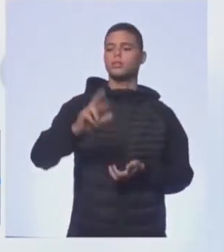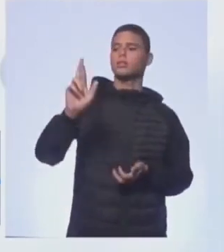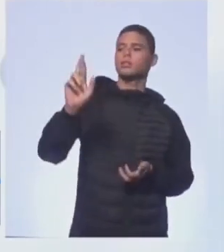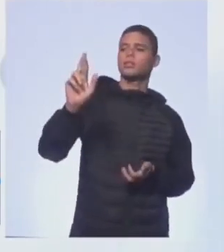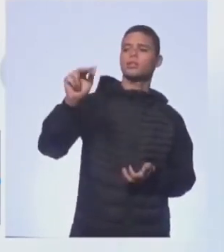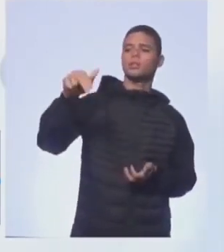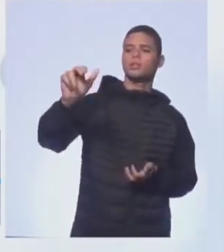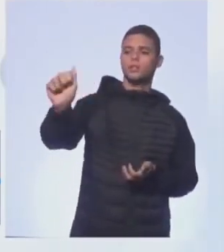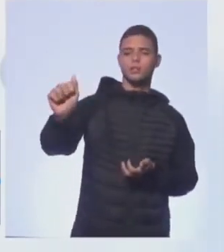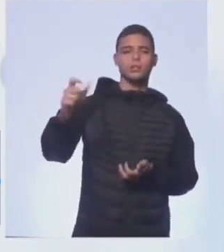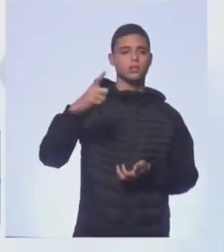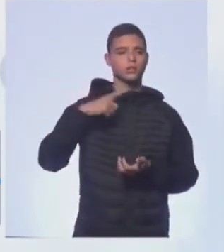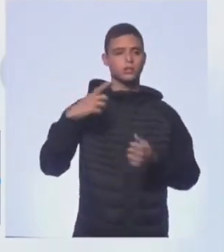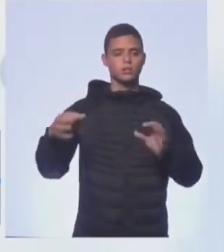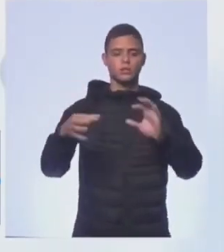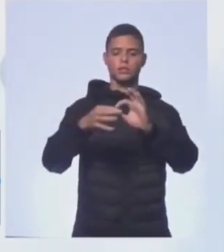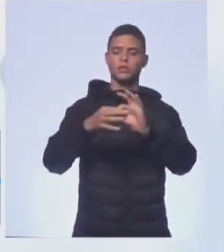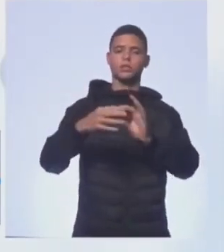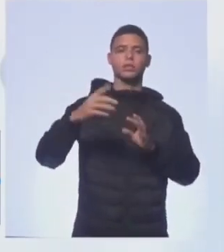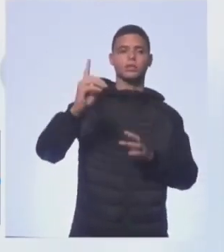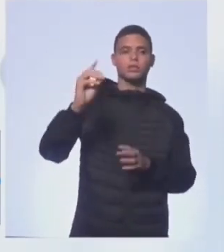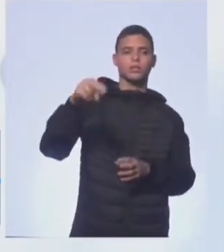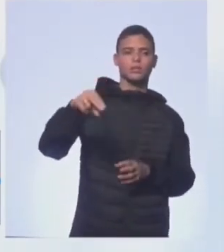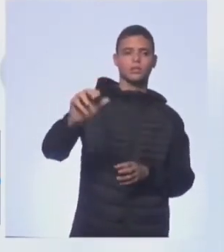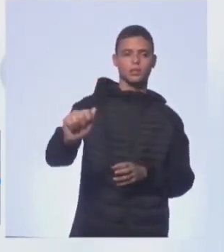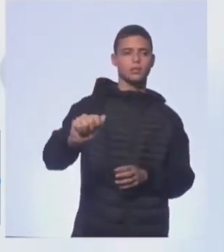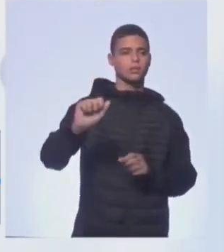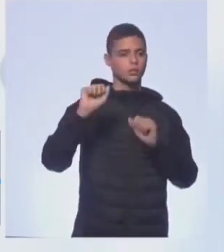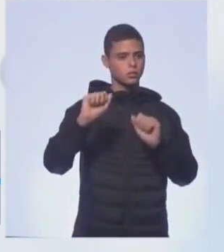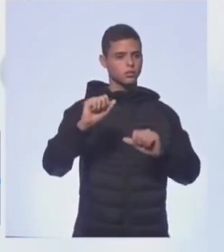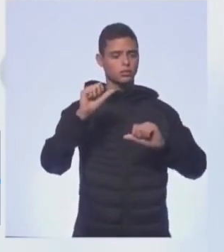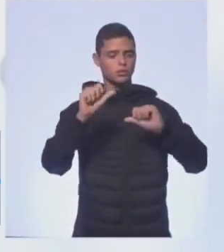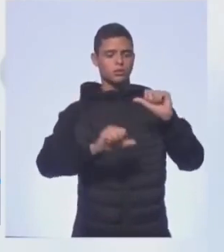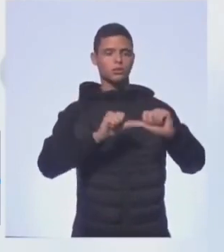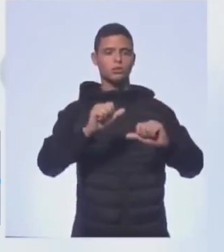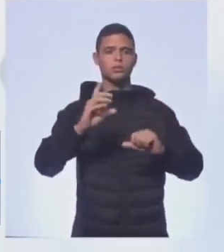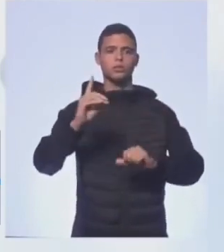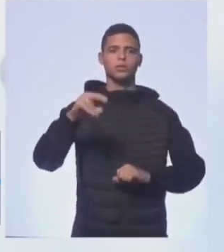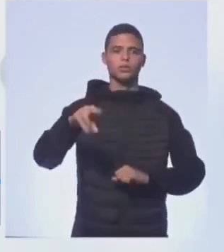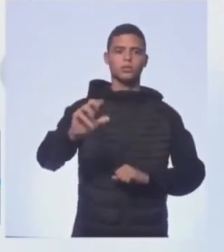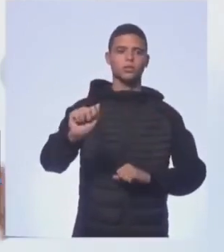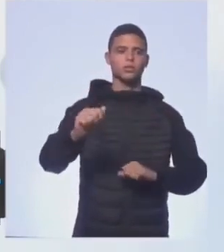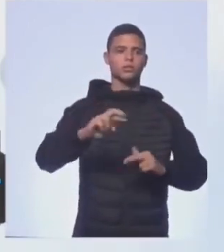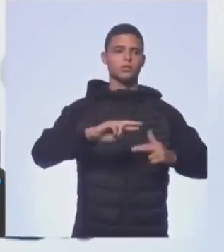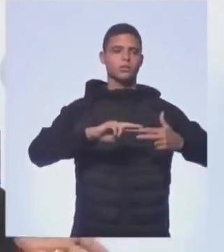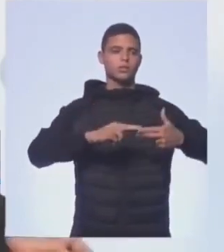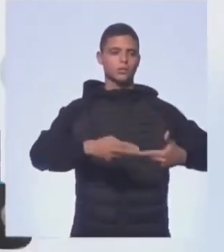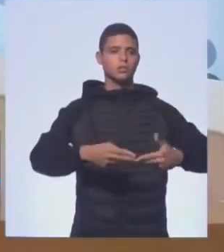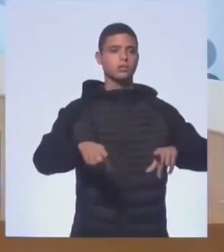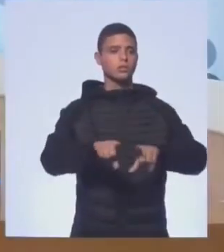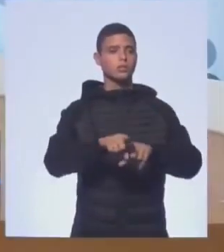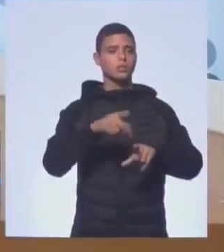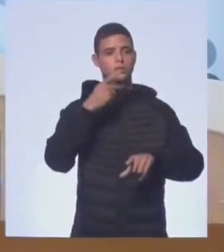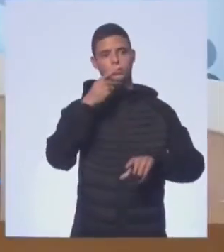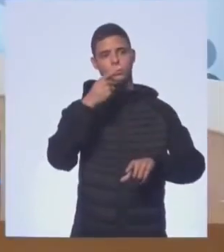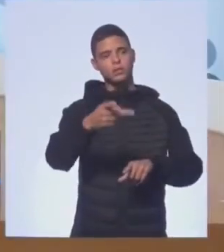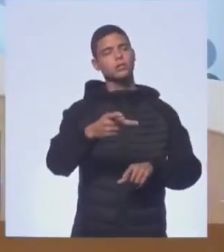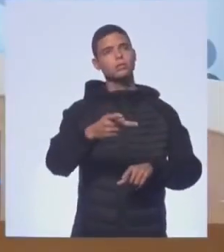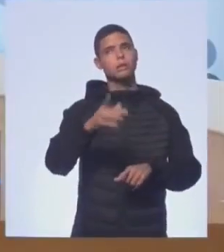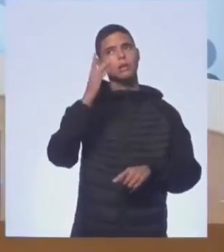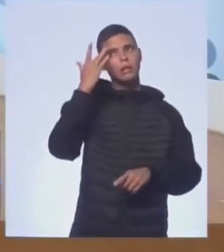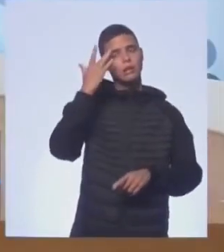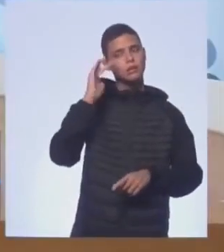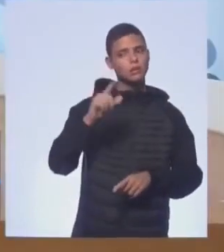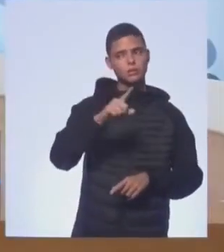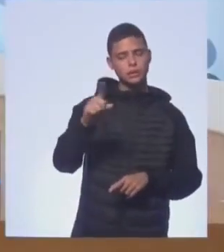tem ligação com o DNA, né, que ele poderia alterar o DNA. Bom, falando de forma leiga também, eu espero